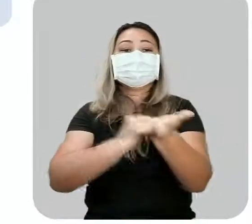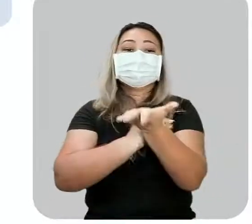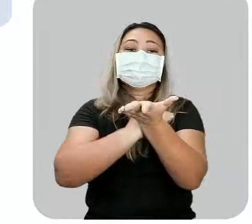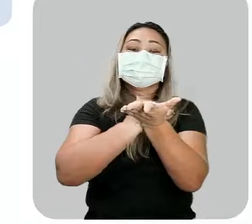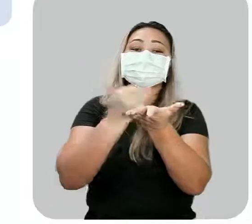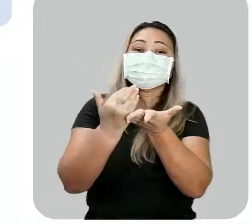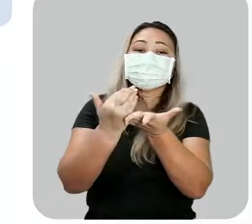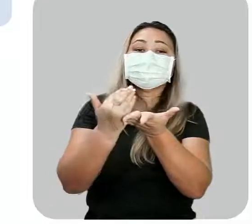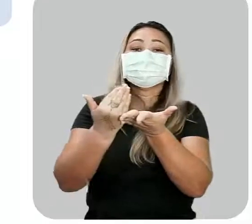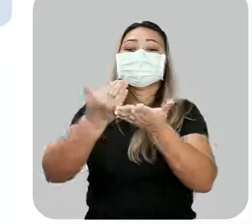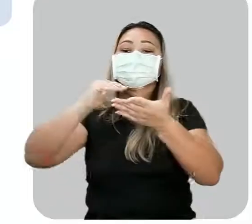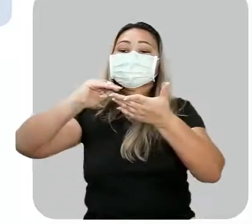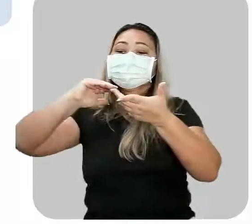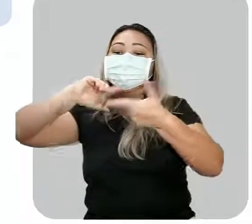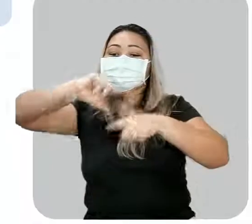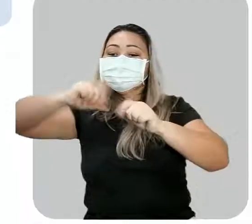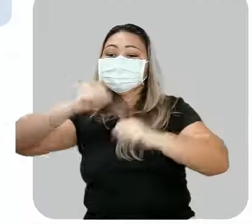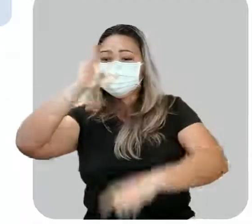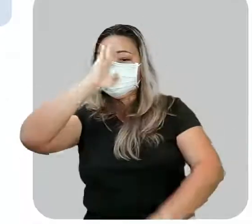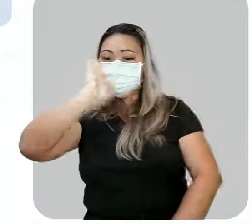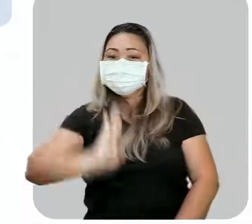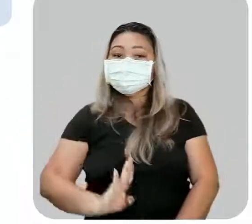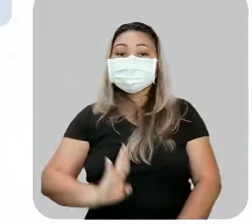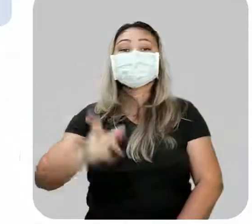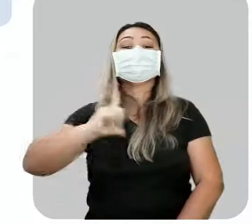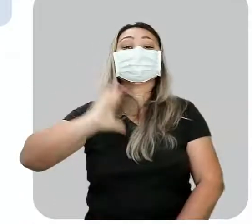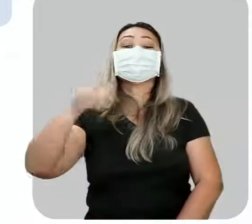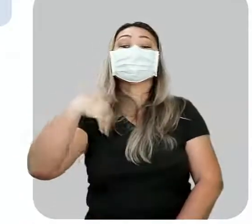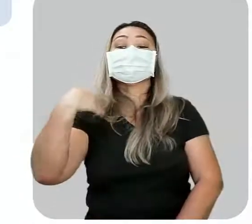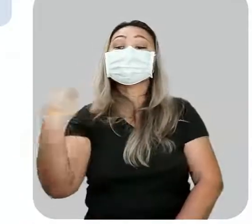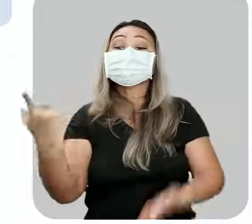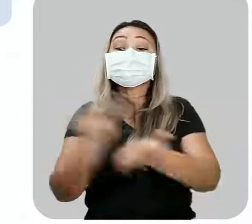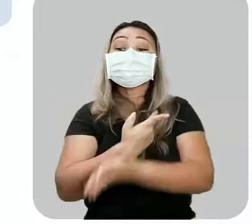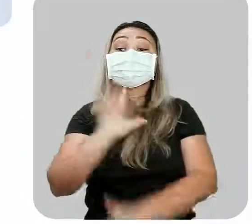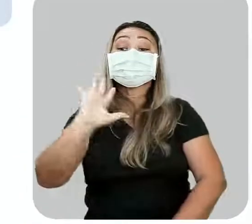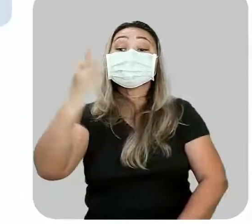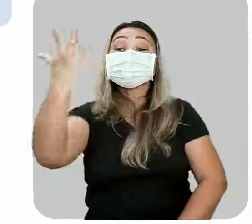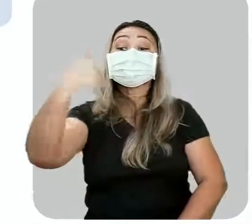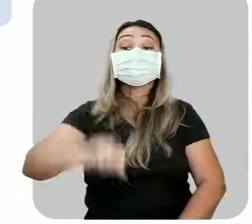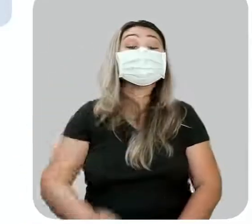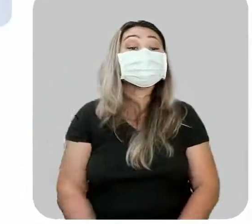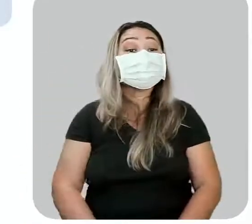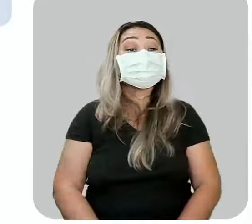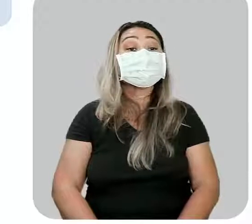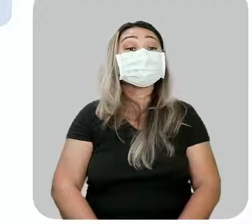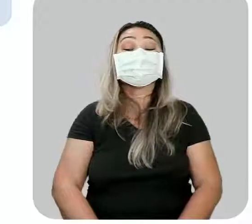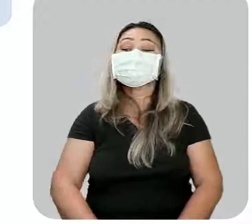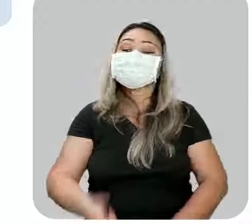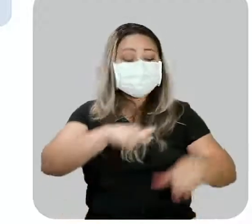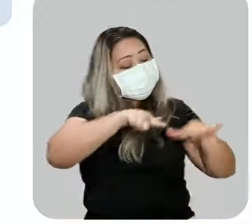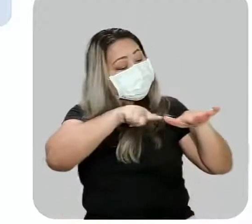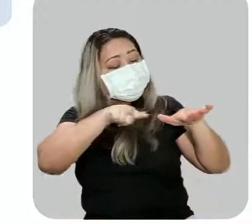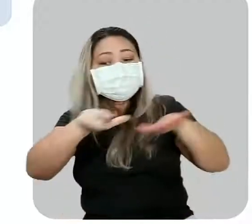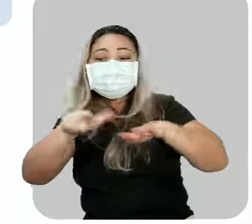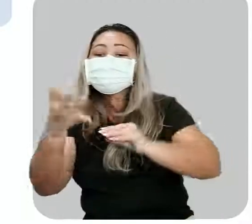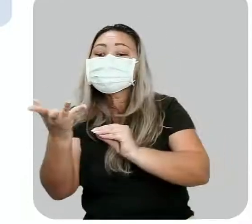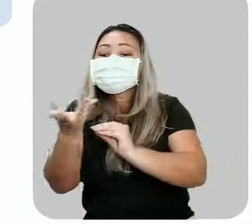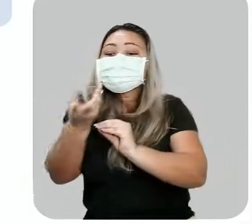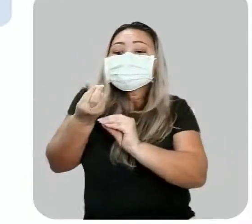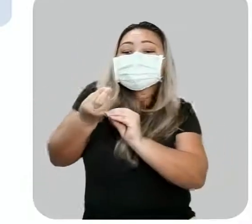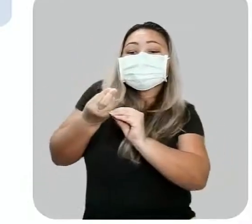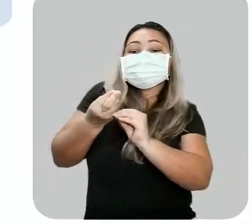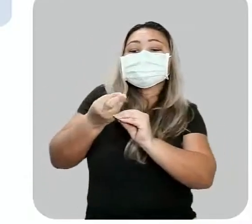Começando, modernismo no Brasil. Quando ocorreu? A Semana da